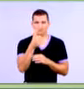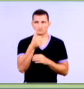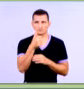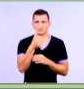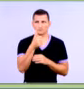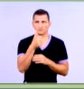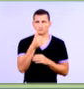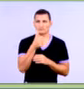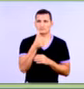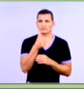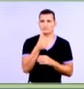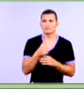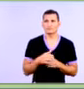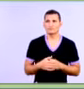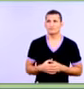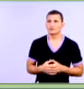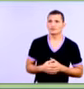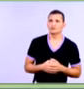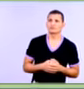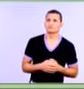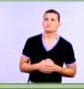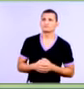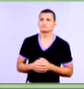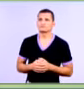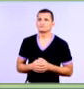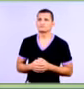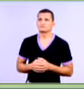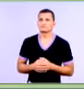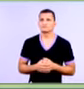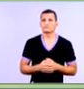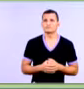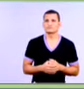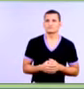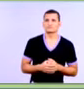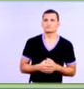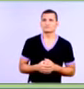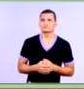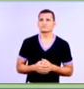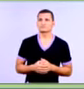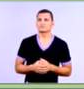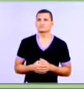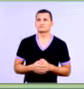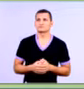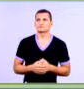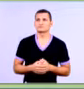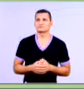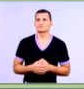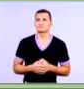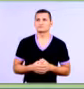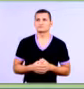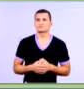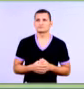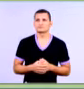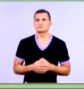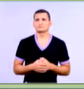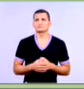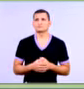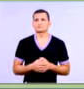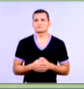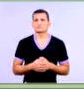uma limpadinha aqui, né? Para rever isso daí novamente, né? Quando eu falei